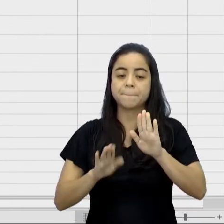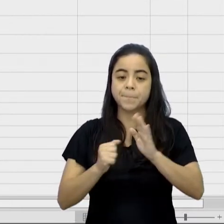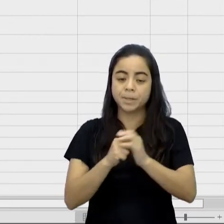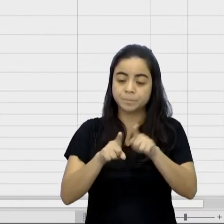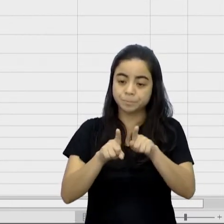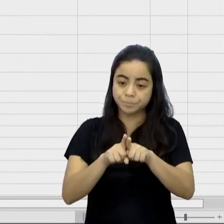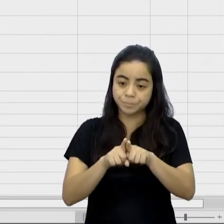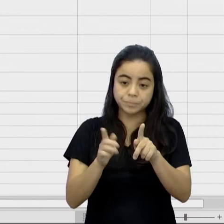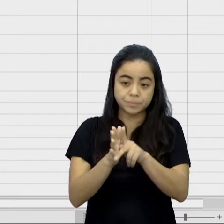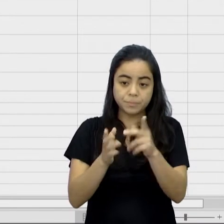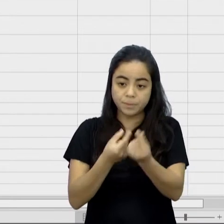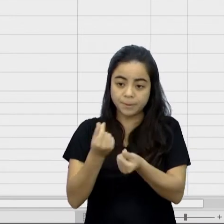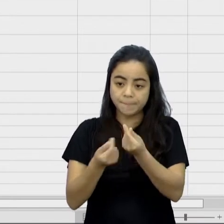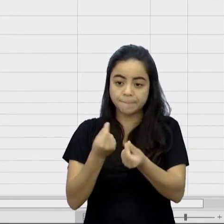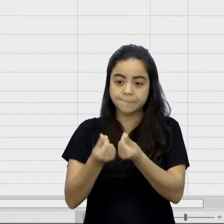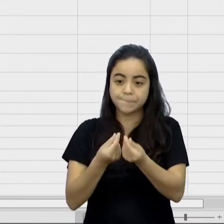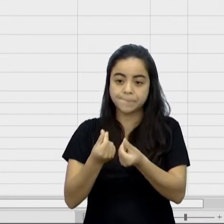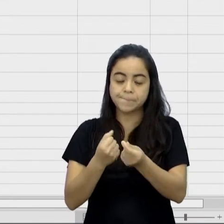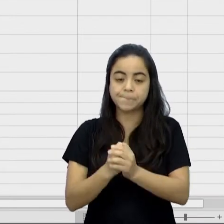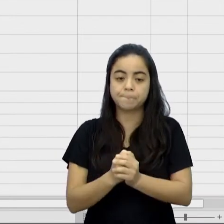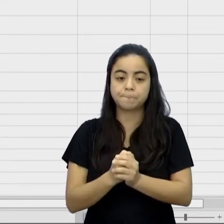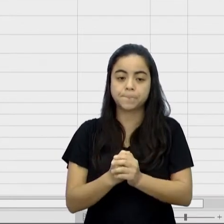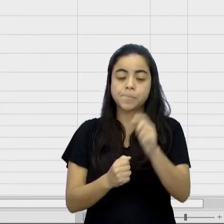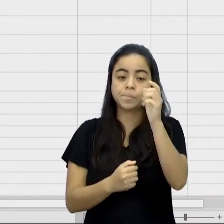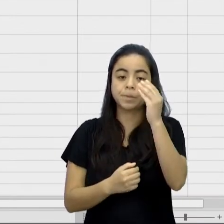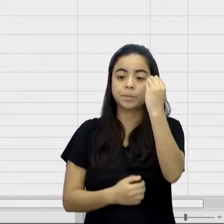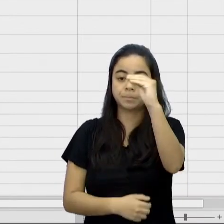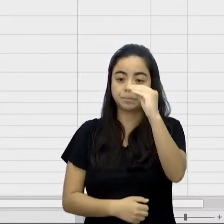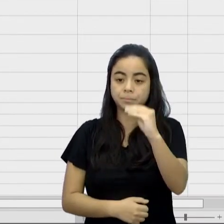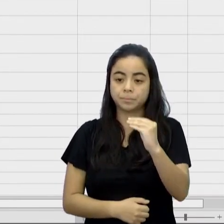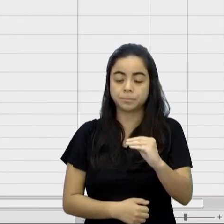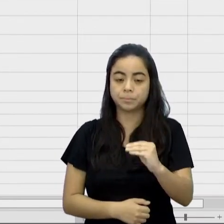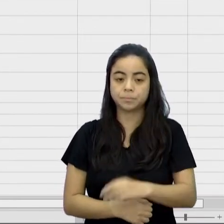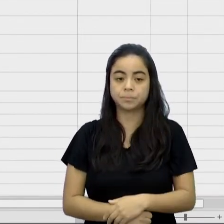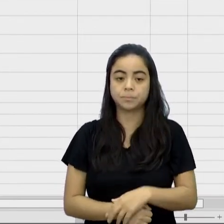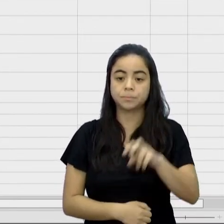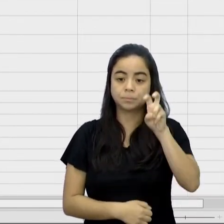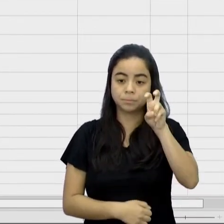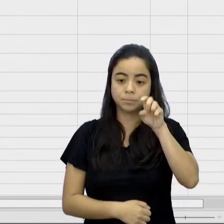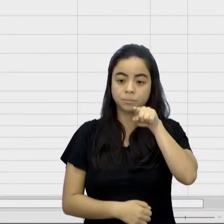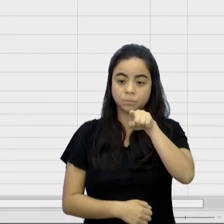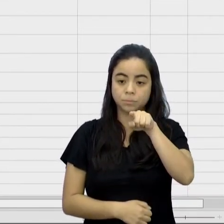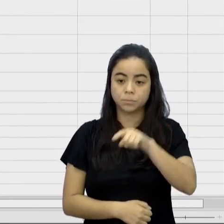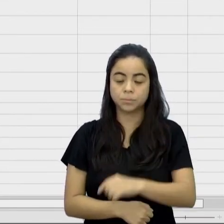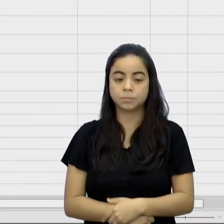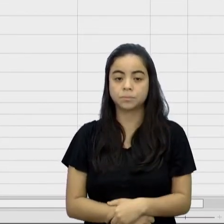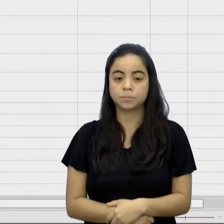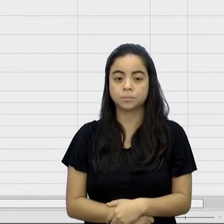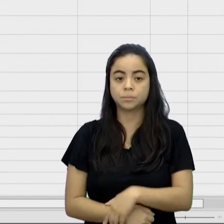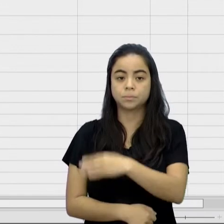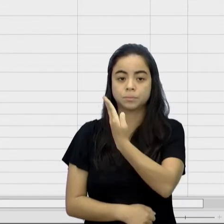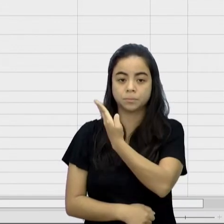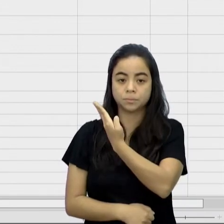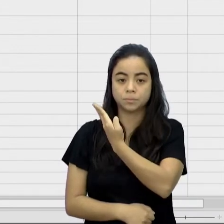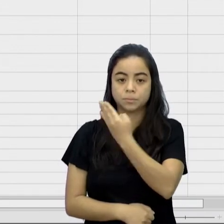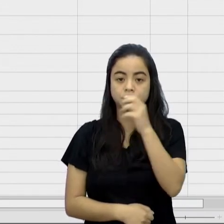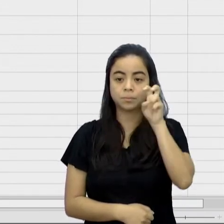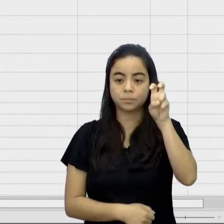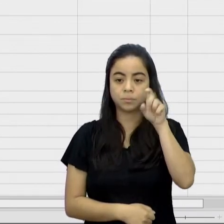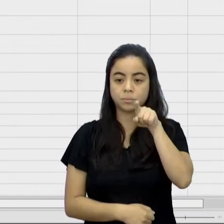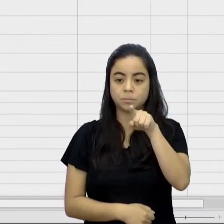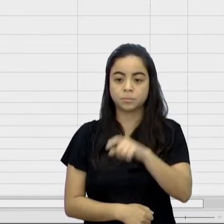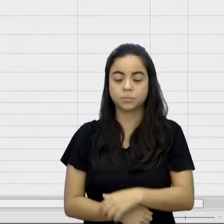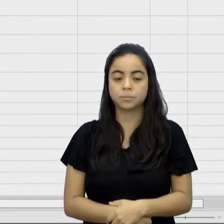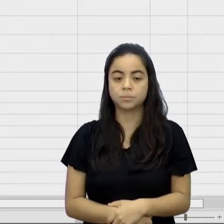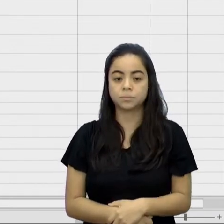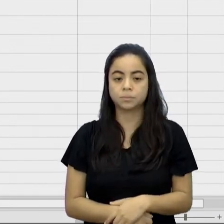de dinheiro. E aí monetário. basta colocar aqui um valor, por exemplo, sei lá, 5 mil. Exato. Então, um salário de 5 mil. Aí,